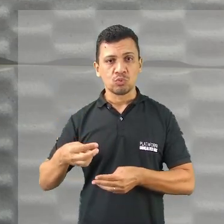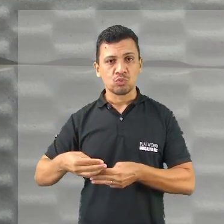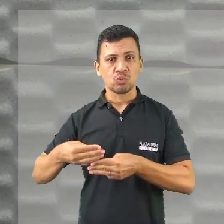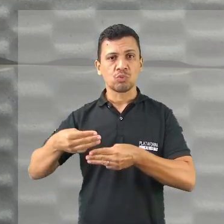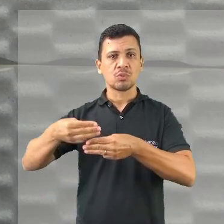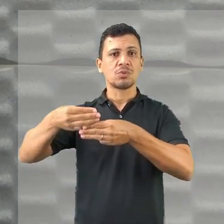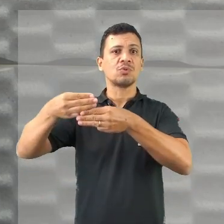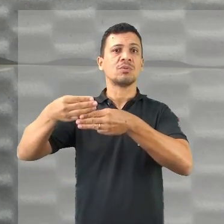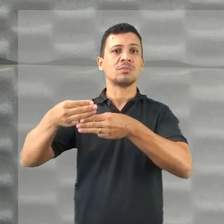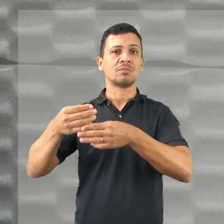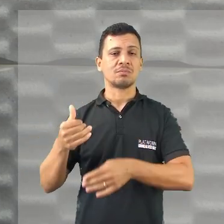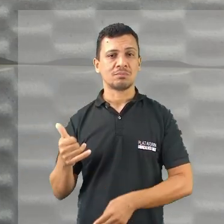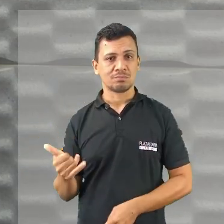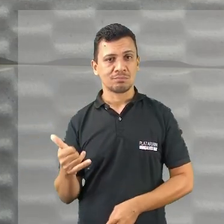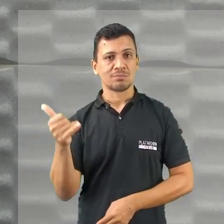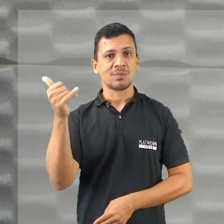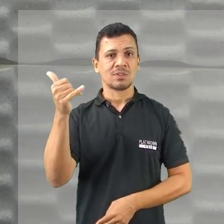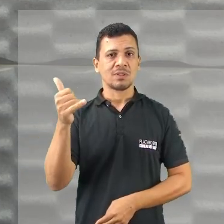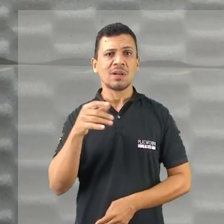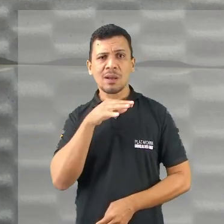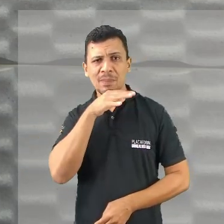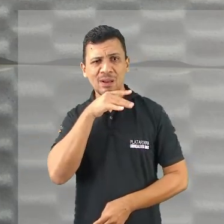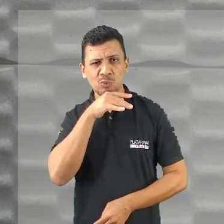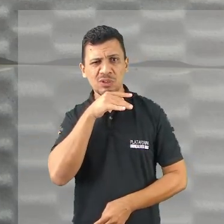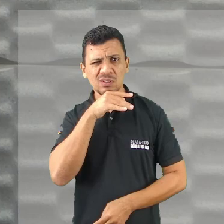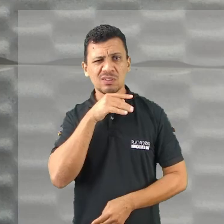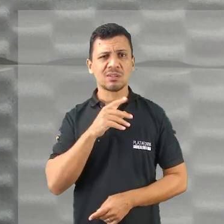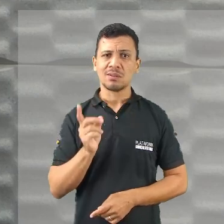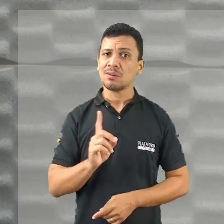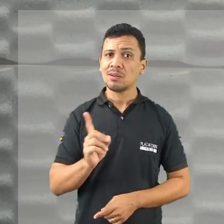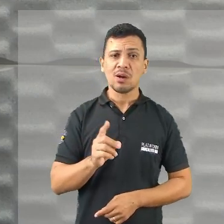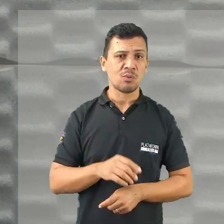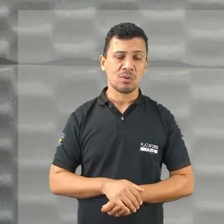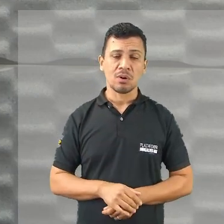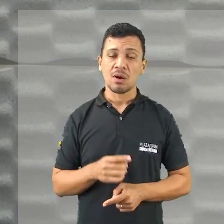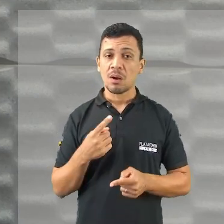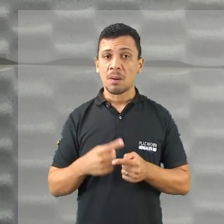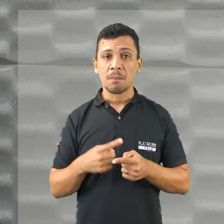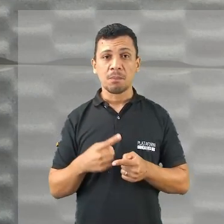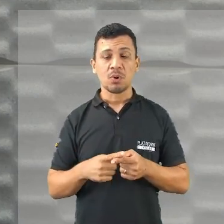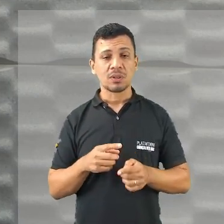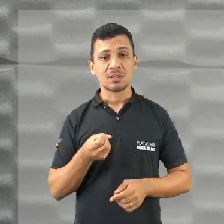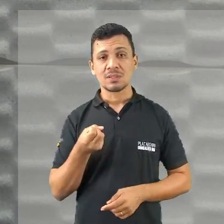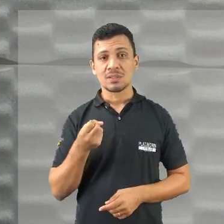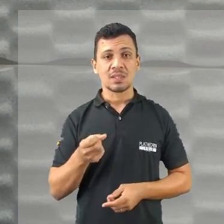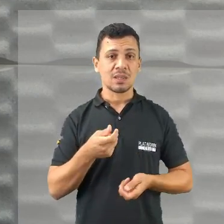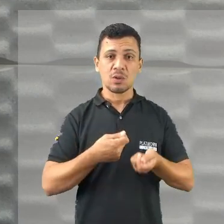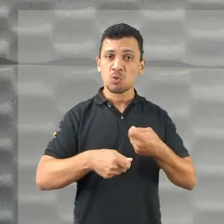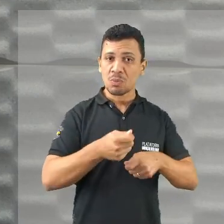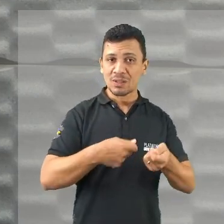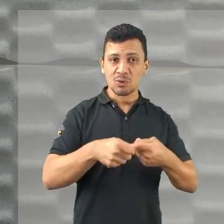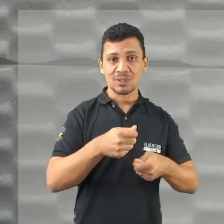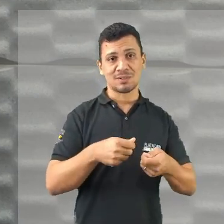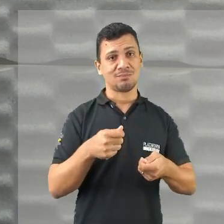sobre juros. Ah, professor, então é ruim o juro composto? Não, não é ruim. Porque numa negociação, né,